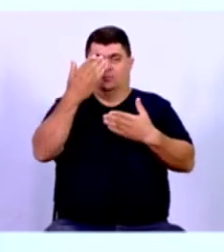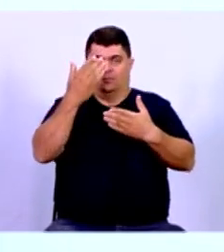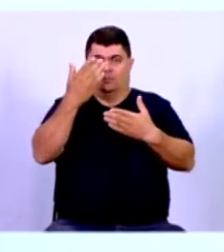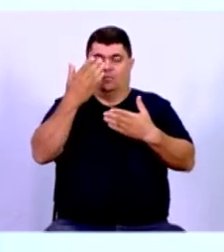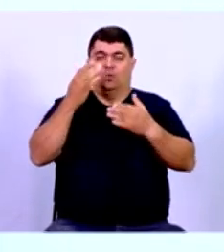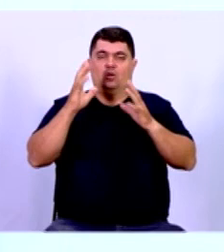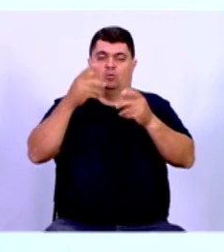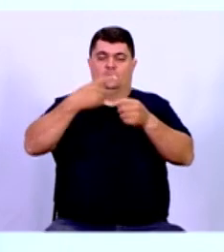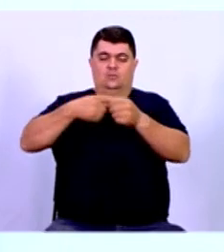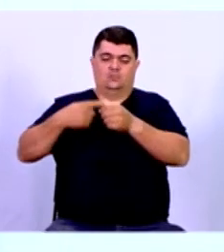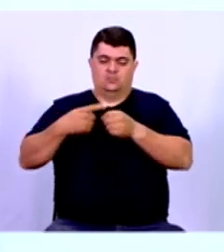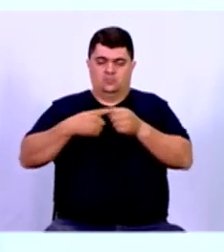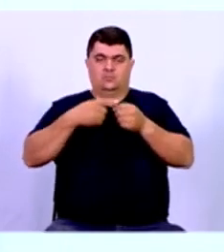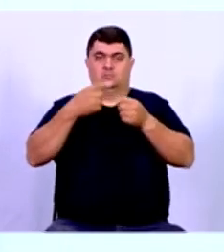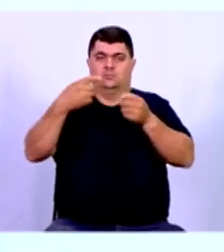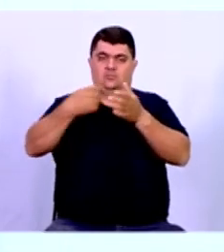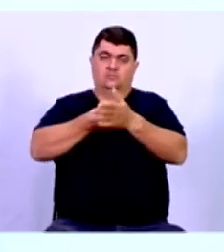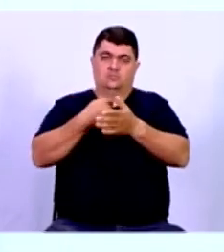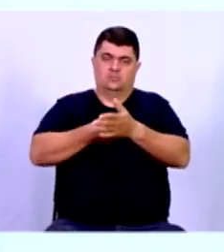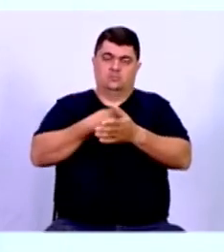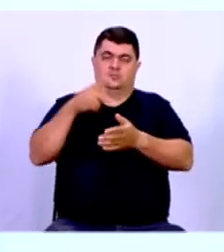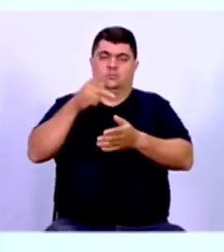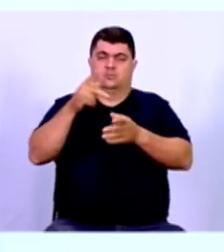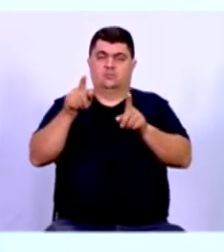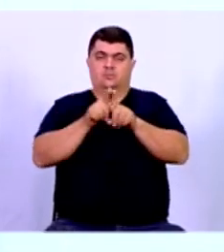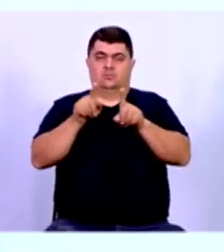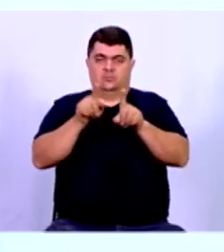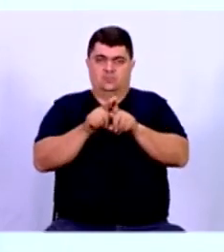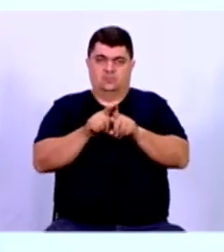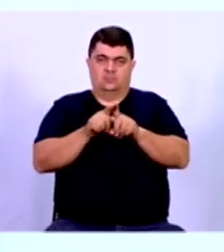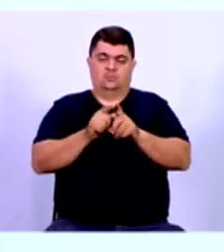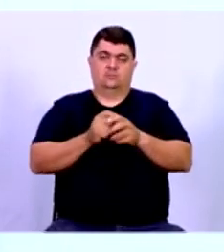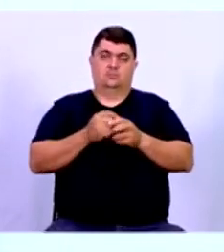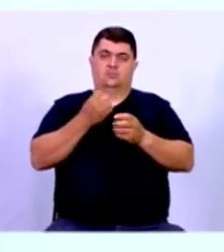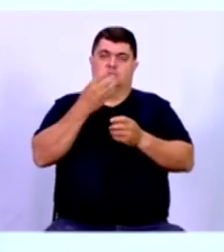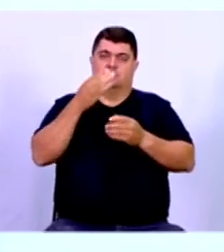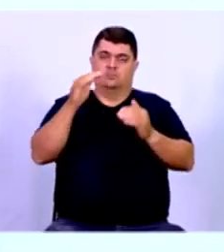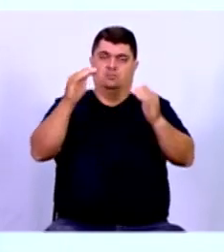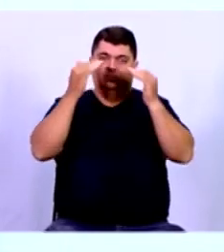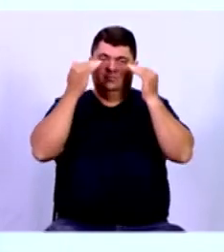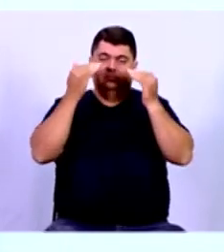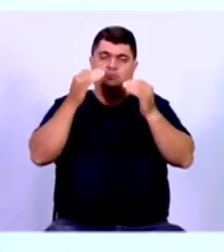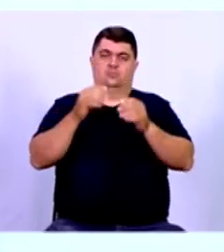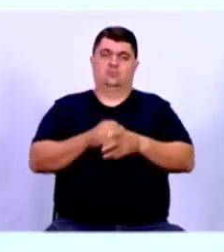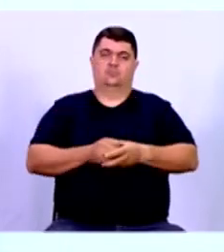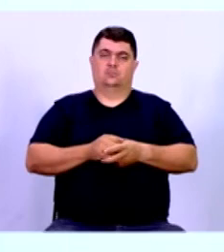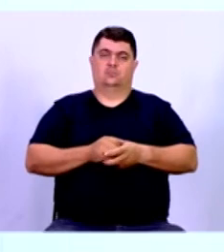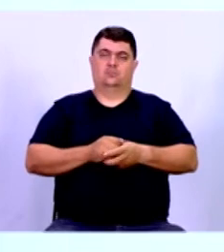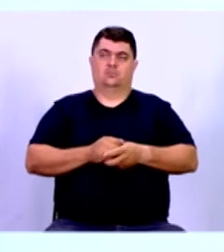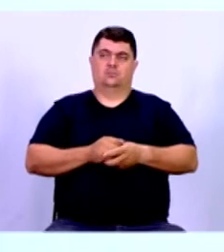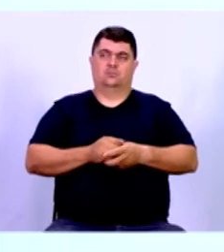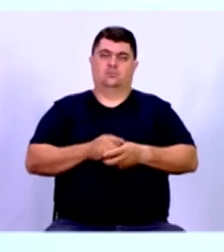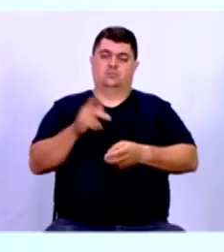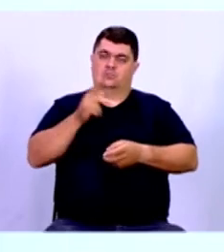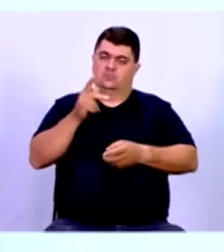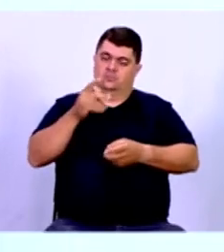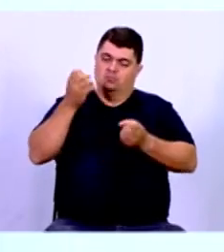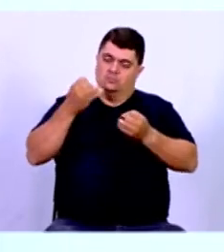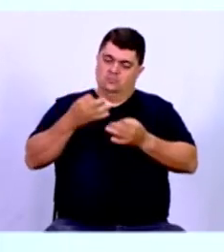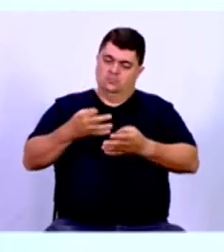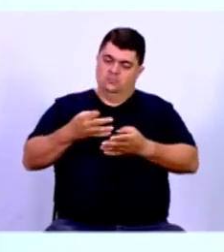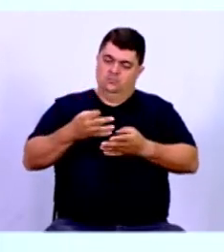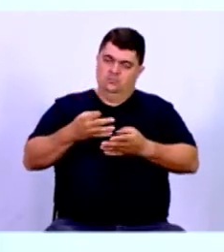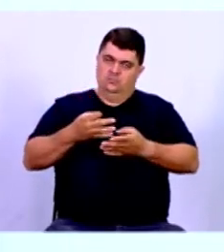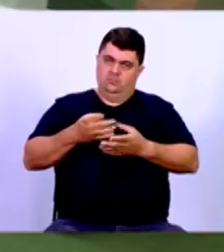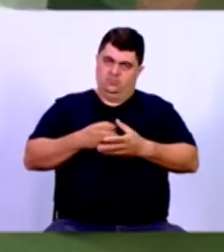os polos. Agradeço os tutores presenciais pela disponibilidade, pela atenção. E a professora Sara,